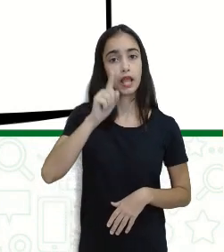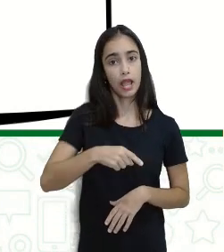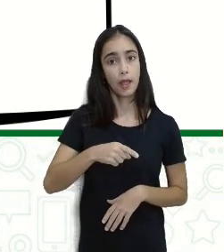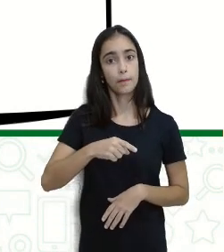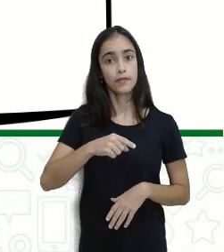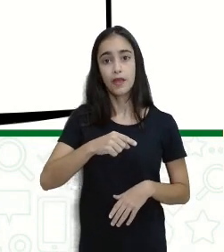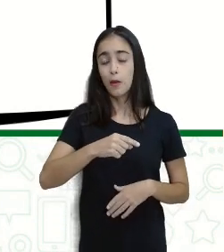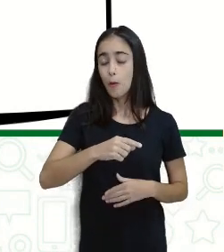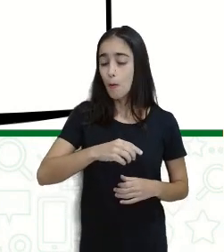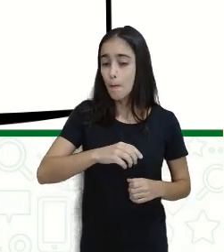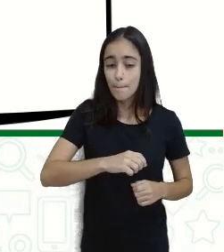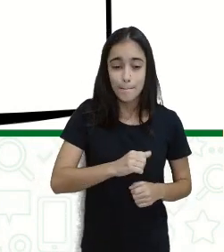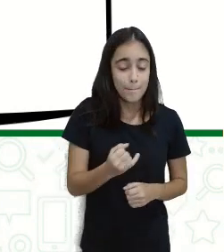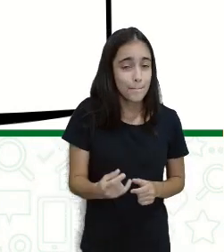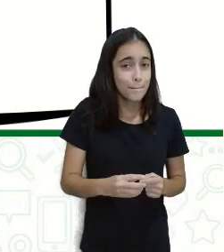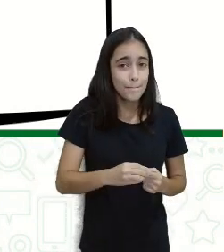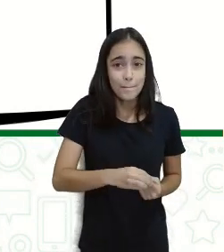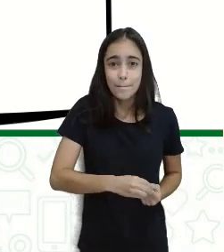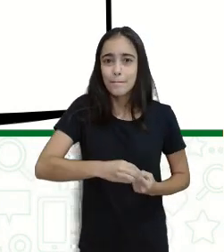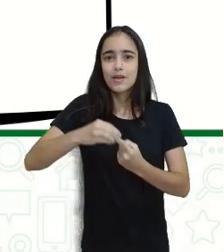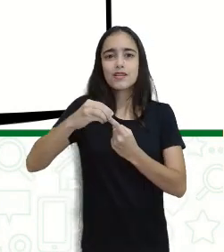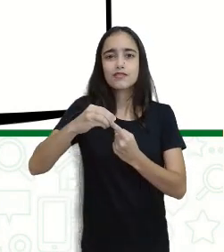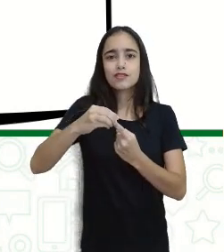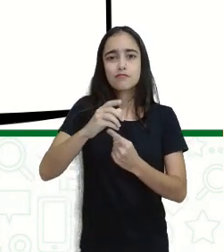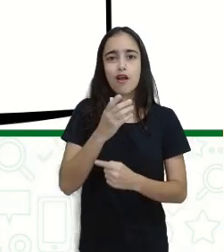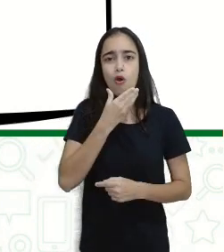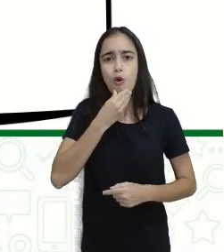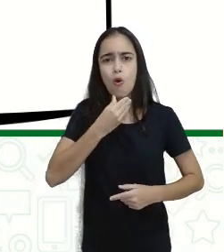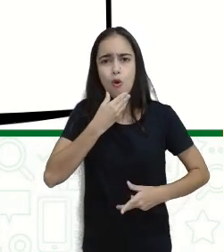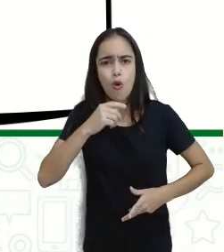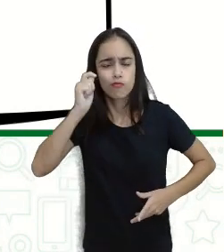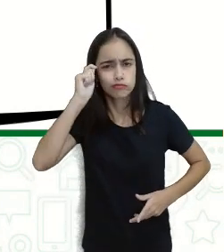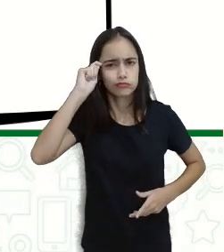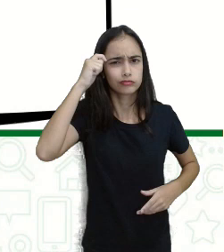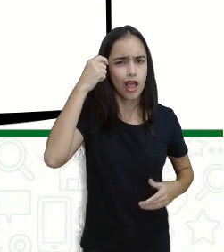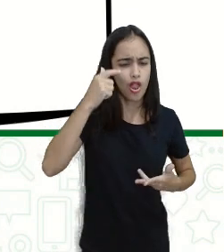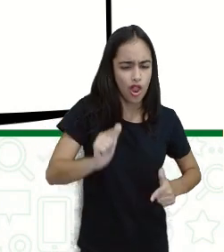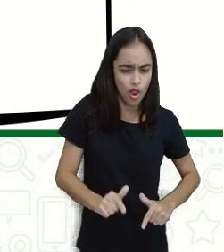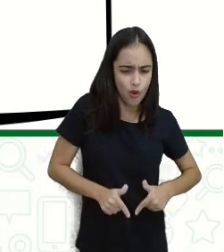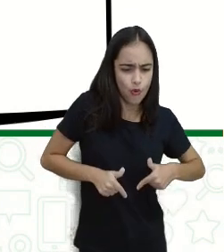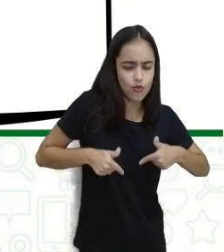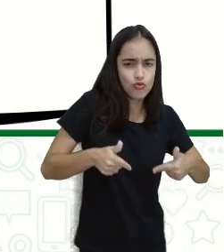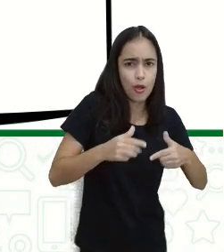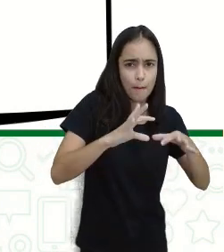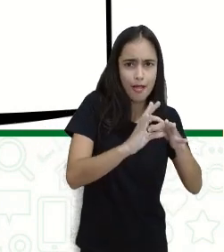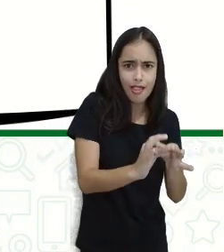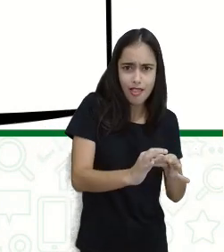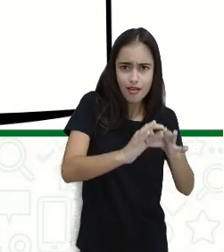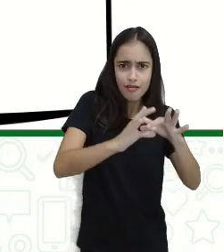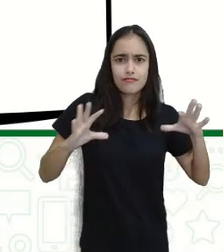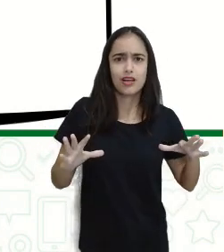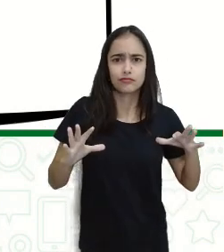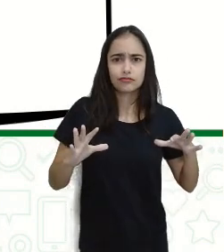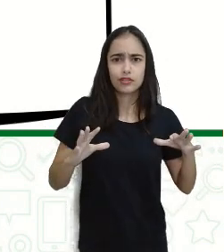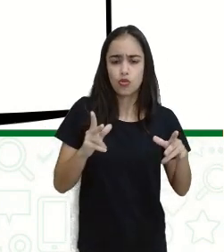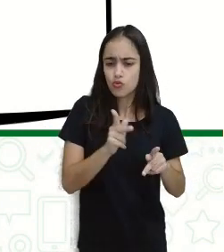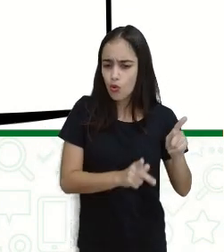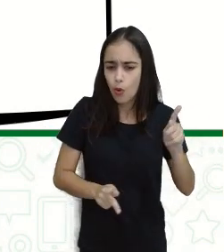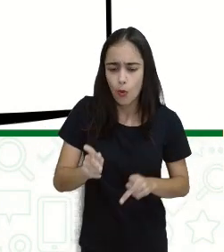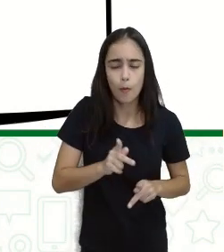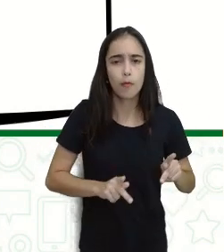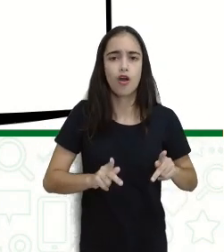maiores líderes negros do Brasil que lutou pela libertação do povo contra o sistema escravista